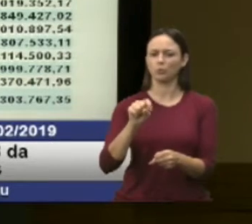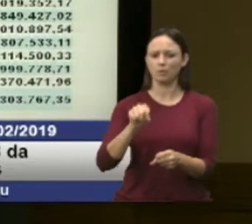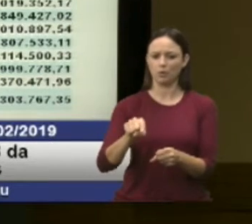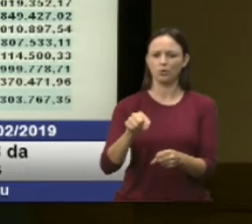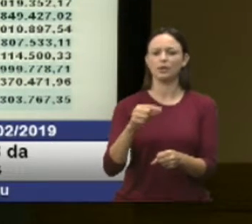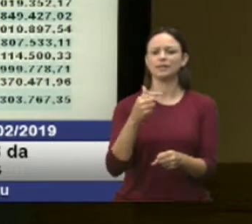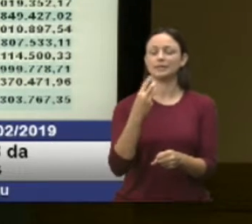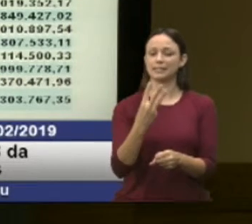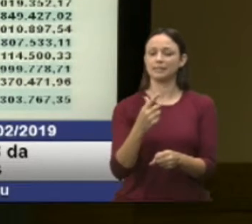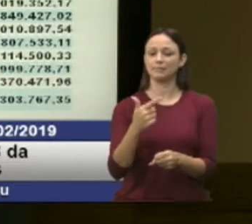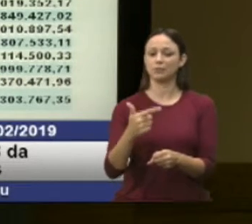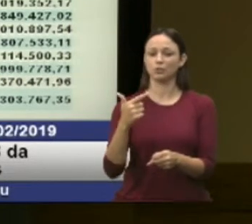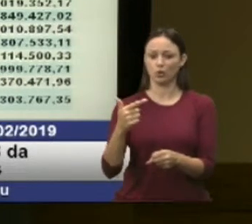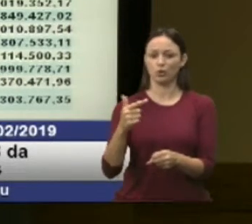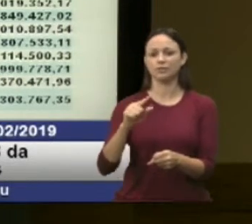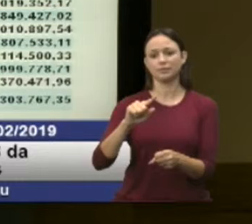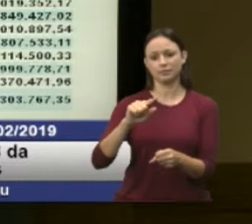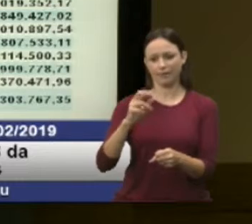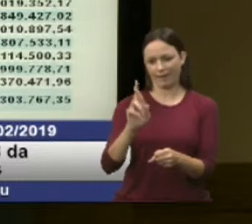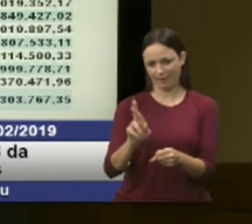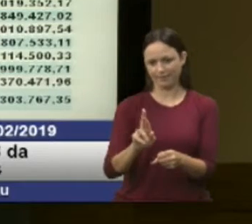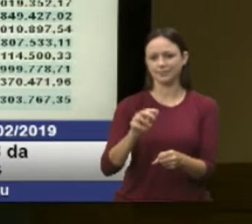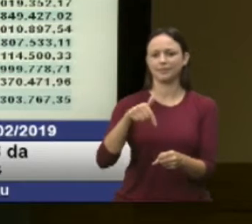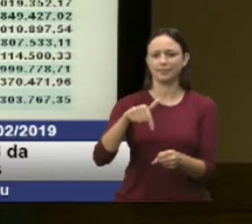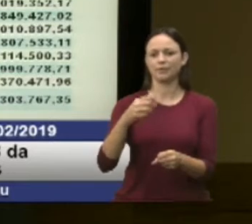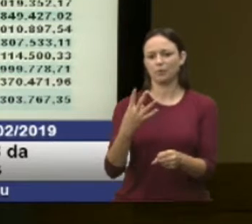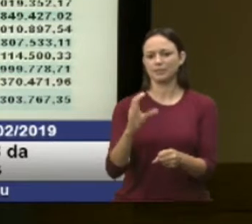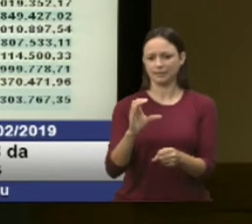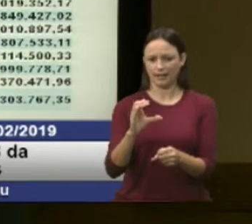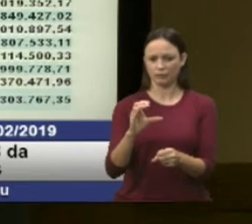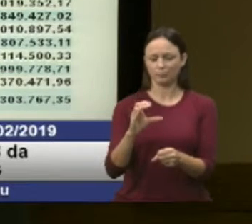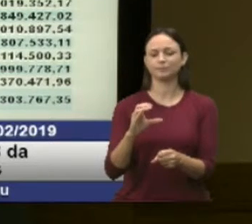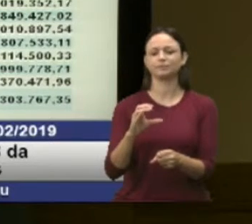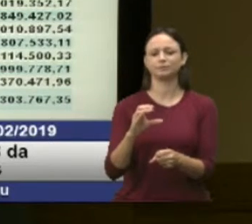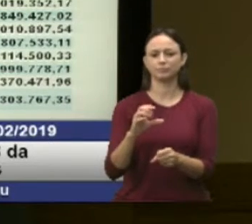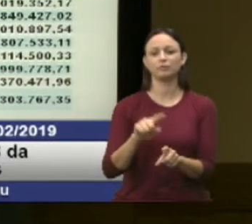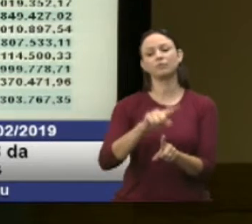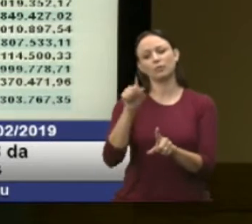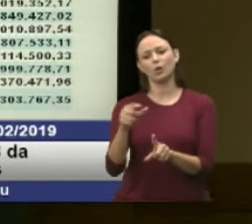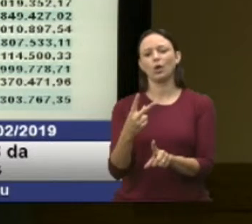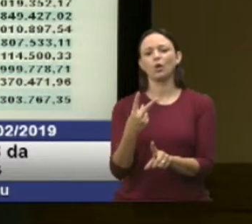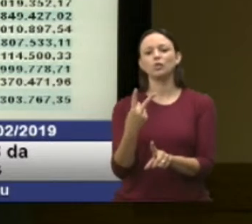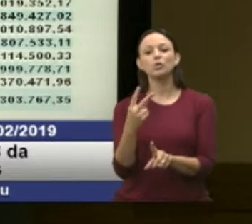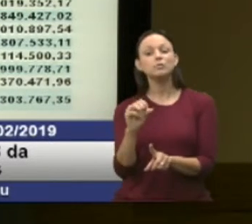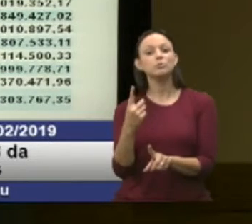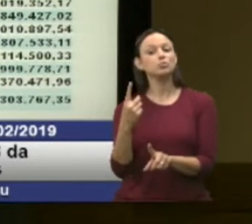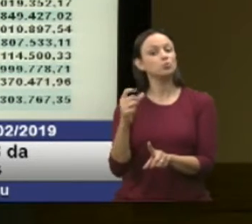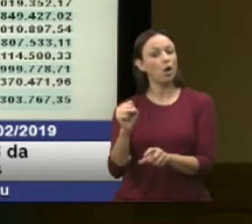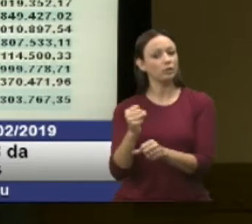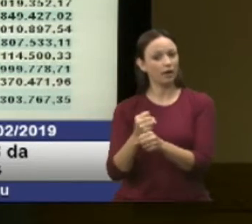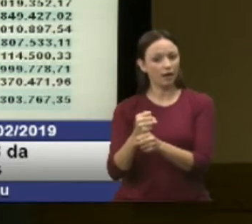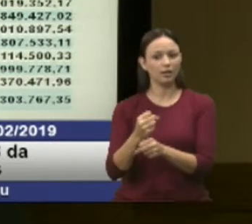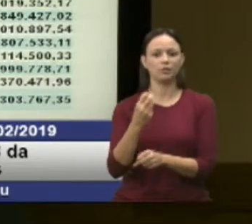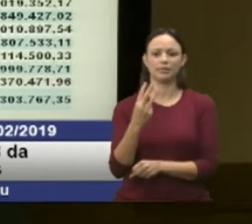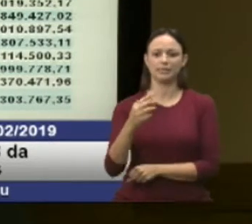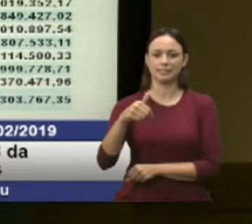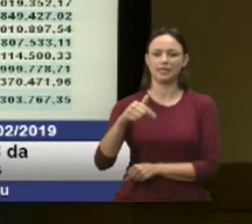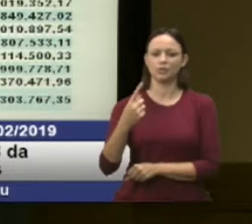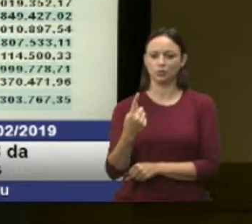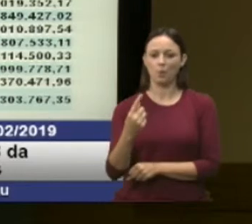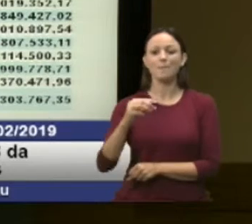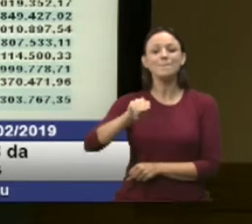mil, R$ 322,00 e 74 centavos. E 2018,